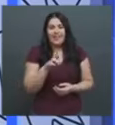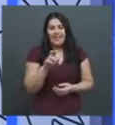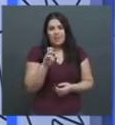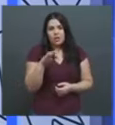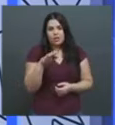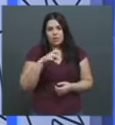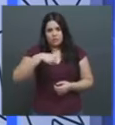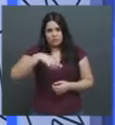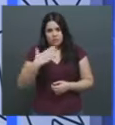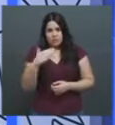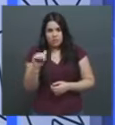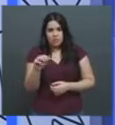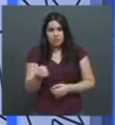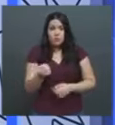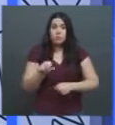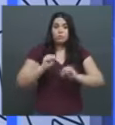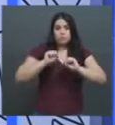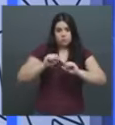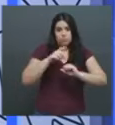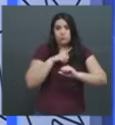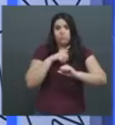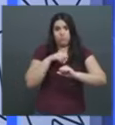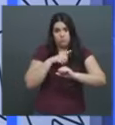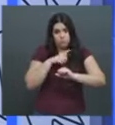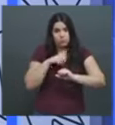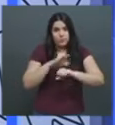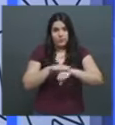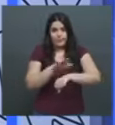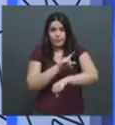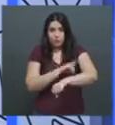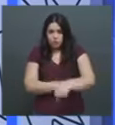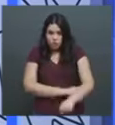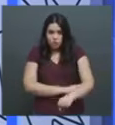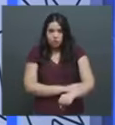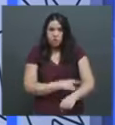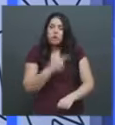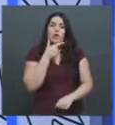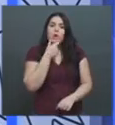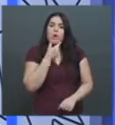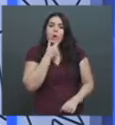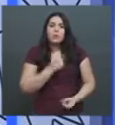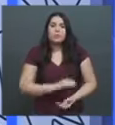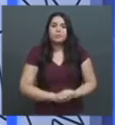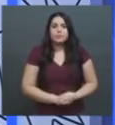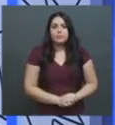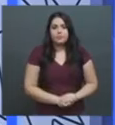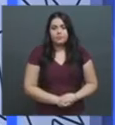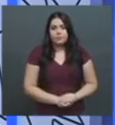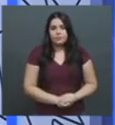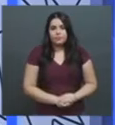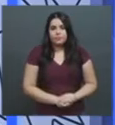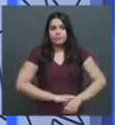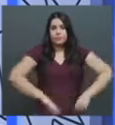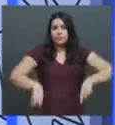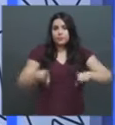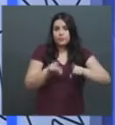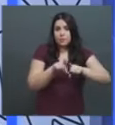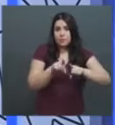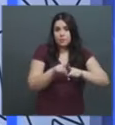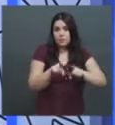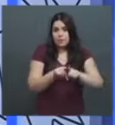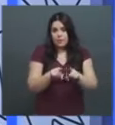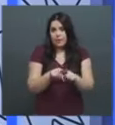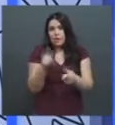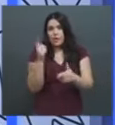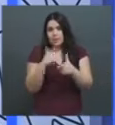urina e isso predispõe a infecções, né? No homem, no caso do homem. E até pode causar lesões renais